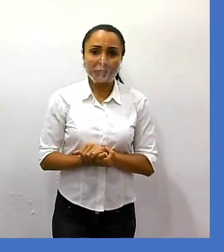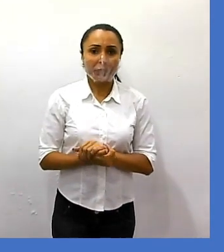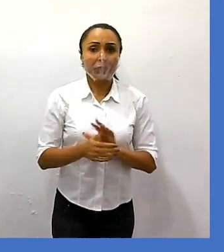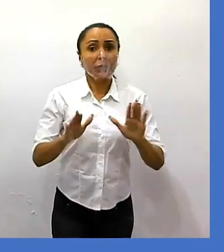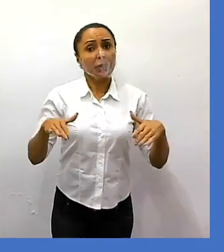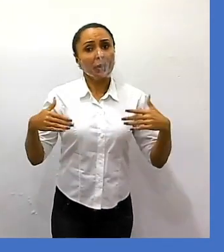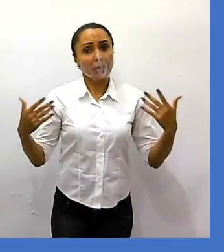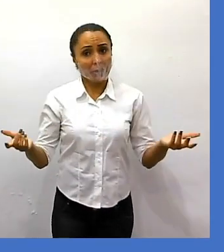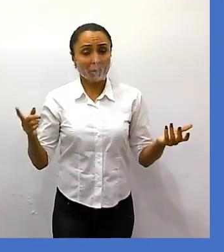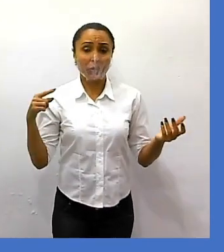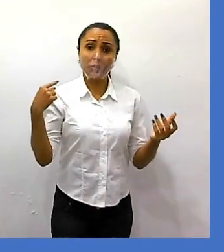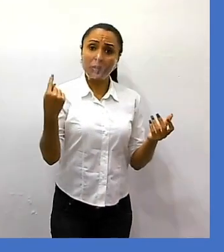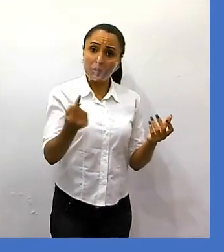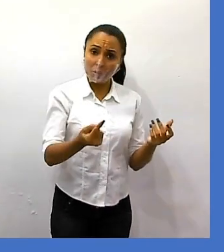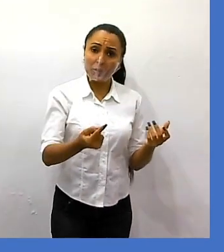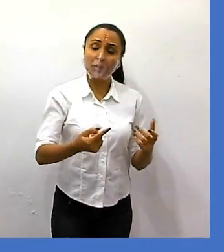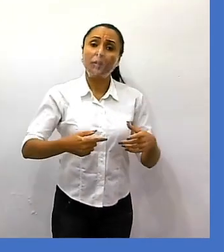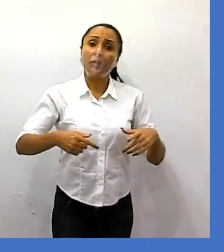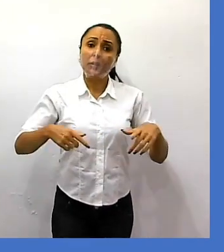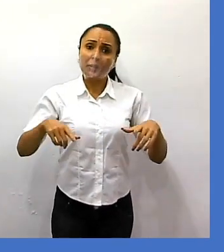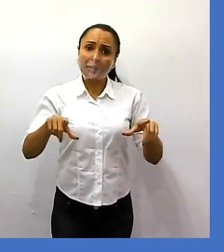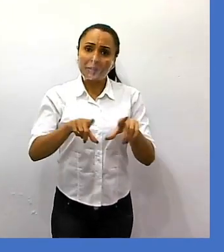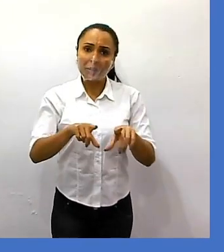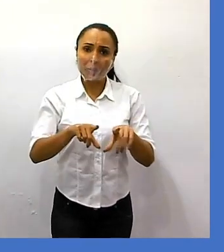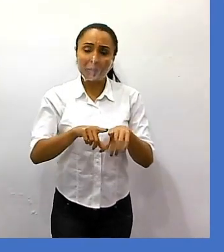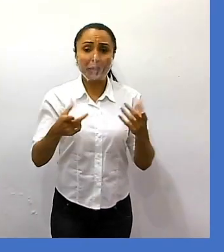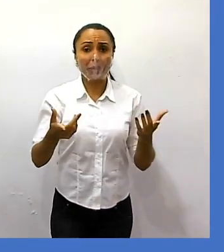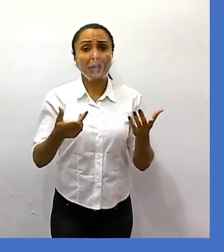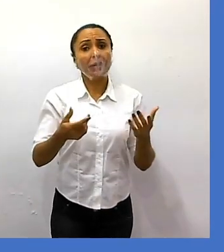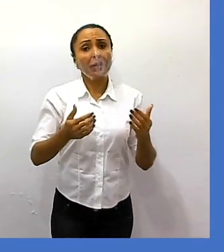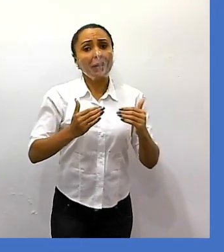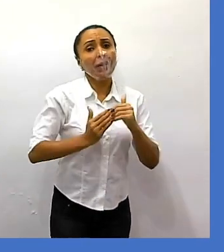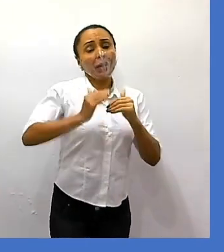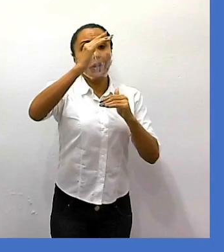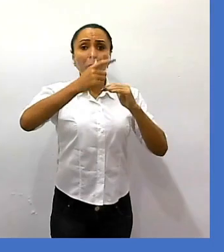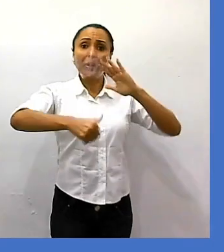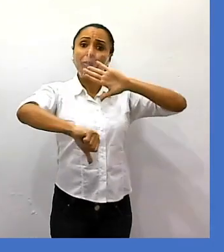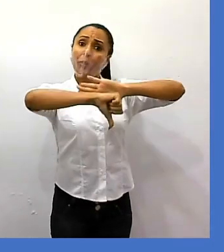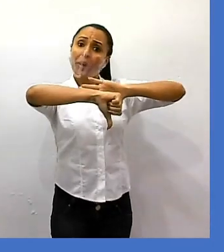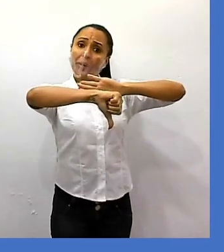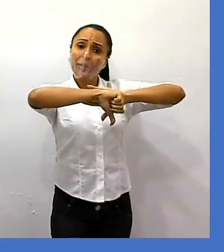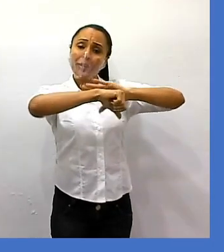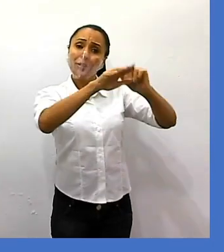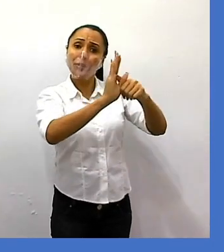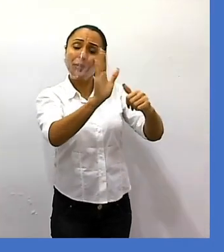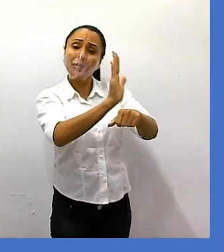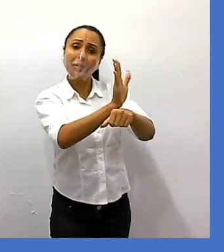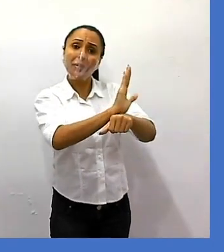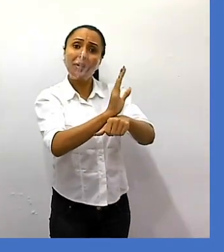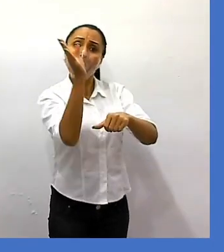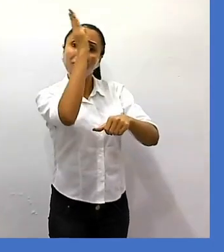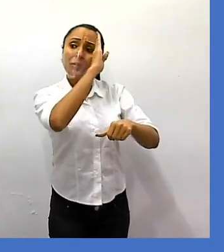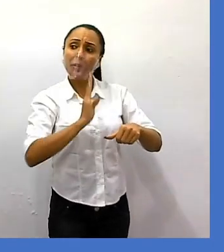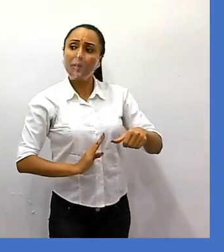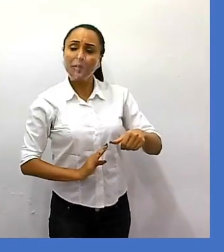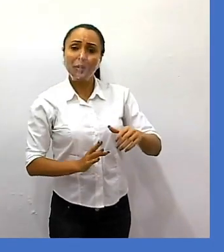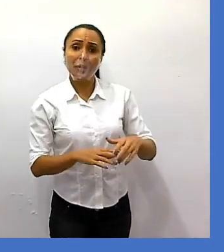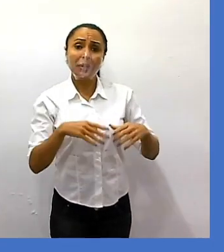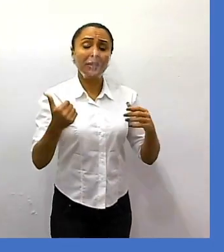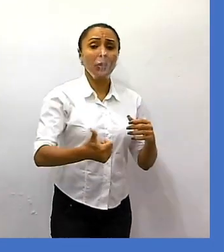Então, isso também favoreceu essa crise na produção cinematográfica brasileira. E aí,